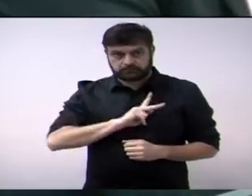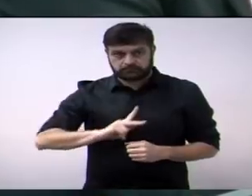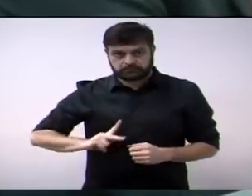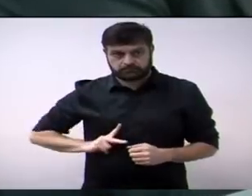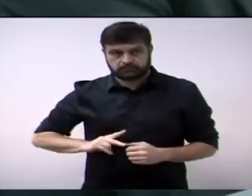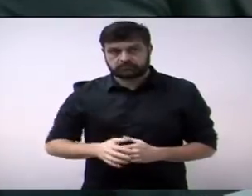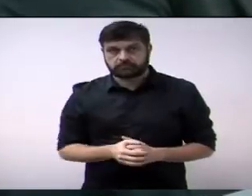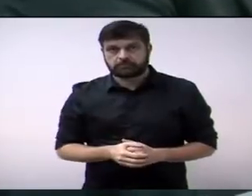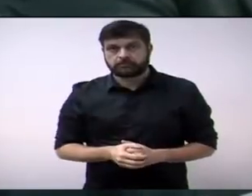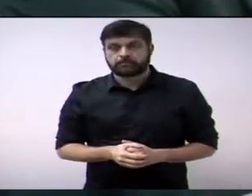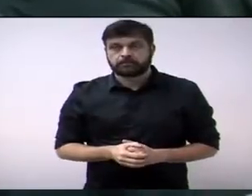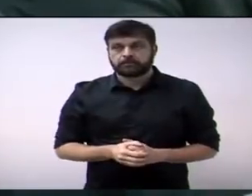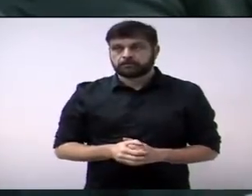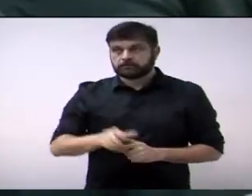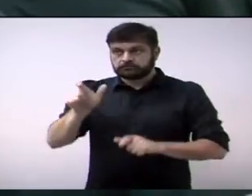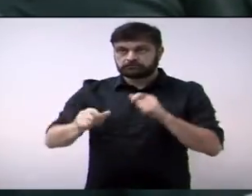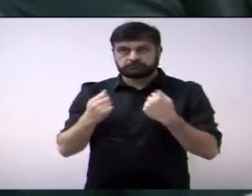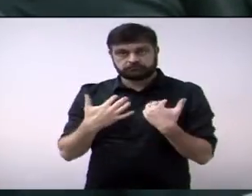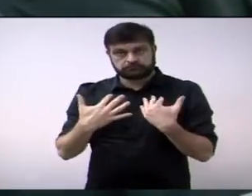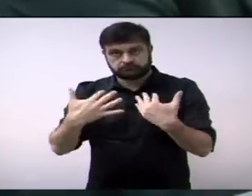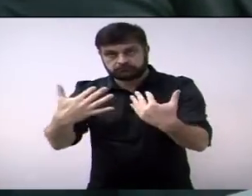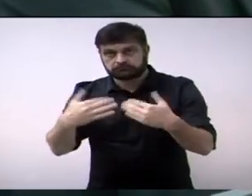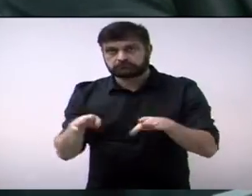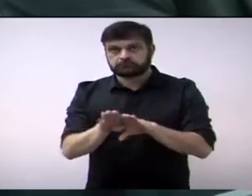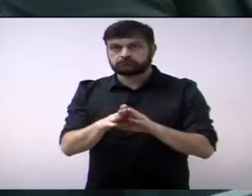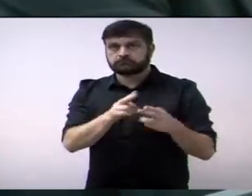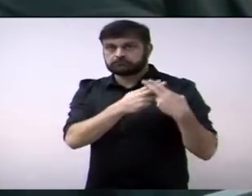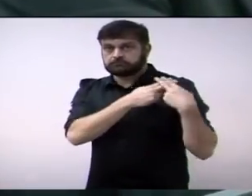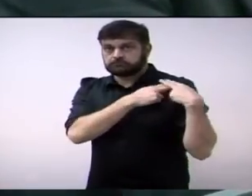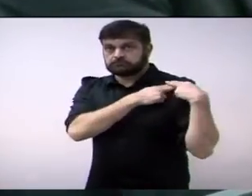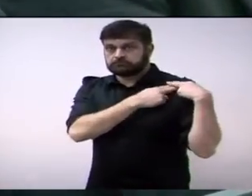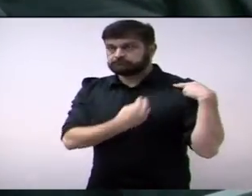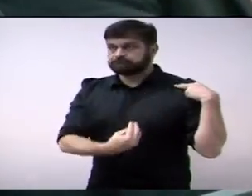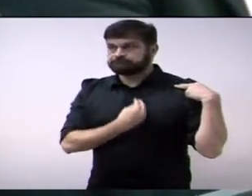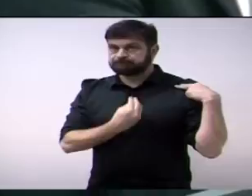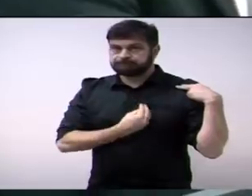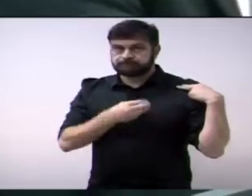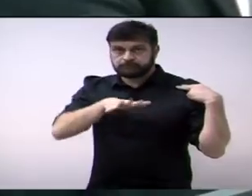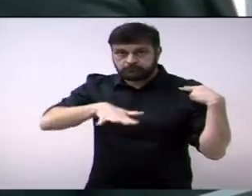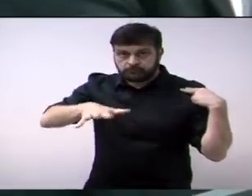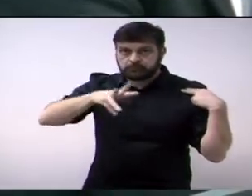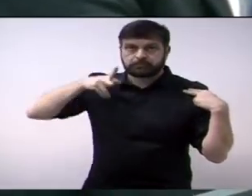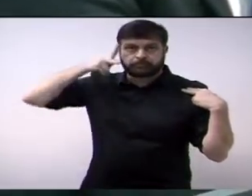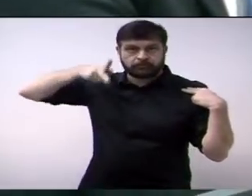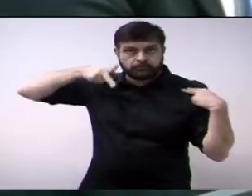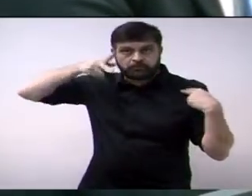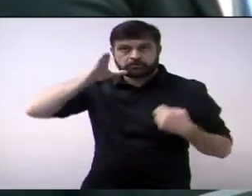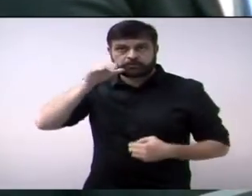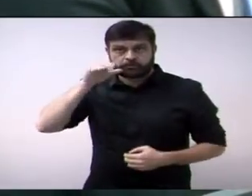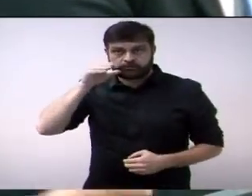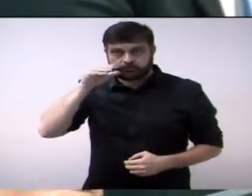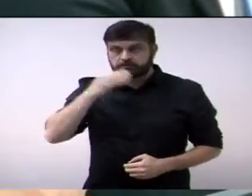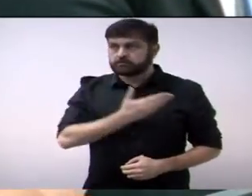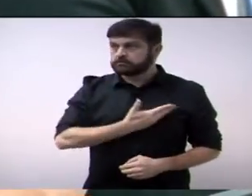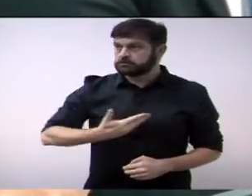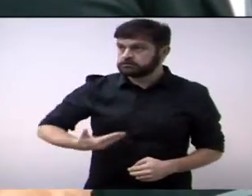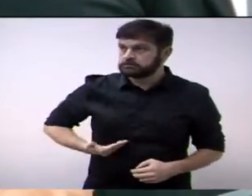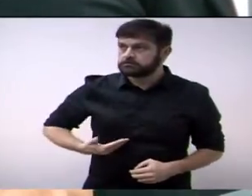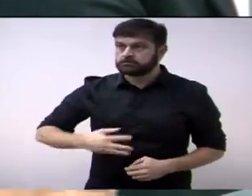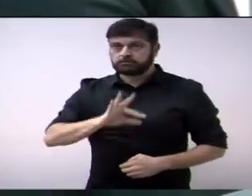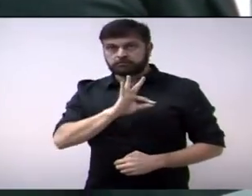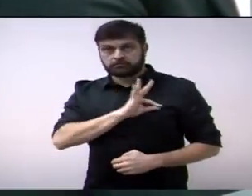público presente, várias autoridades aqui, tanto políticas, funcionários públicos,